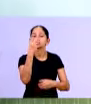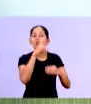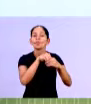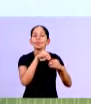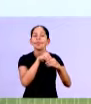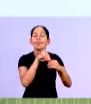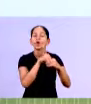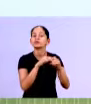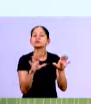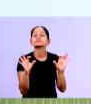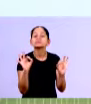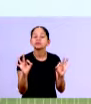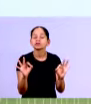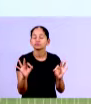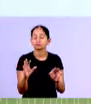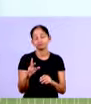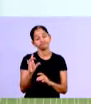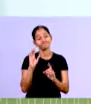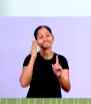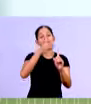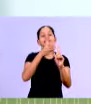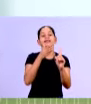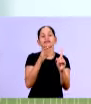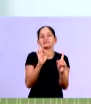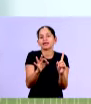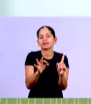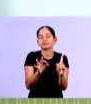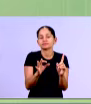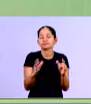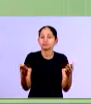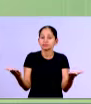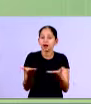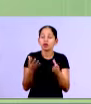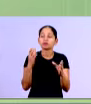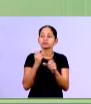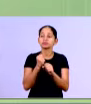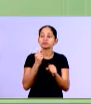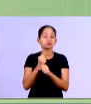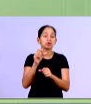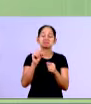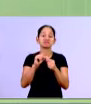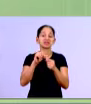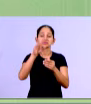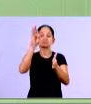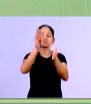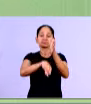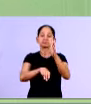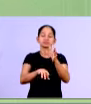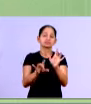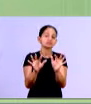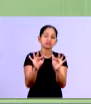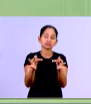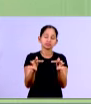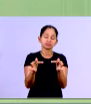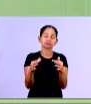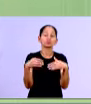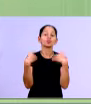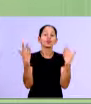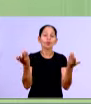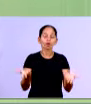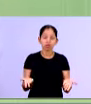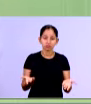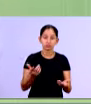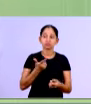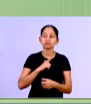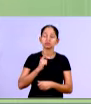aplicado, ok? E aí a gente vai ter o seguinte cálculo. É só subtrair. 208 menos 140, eu vou ter